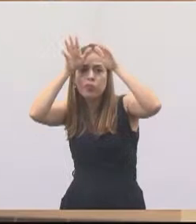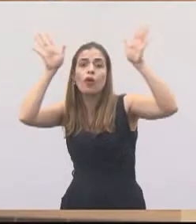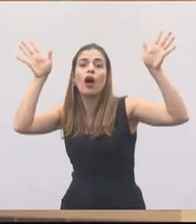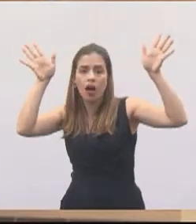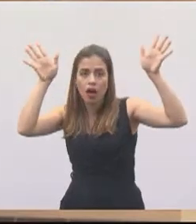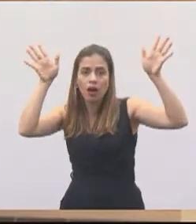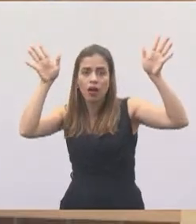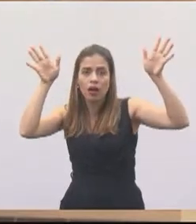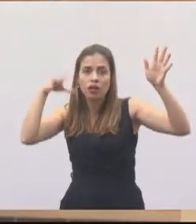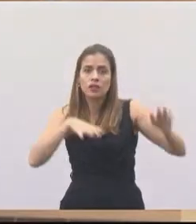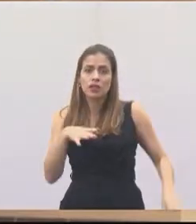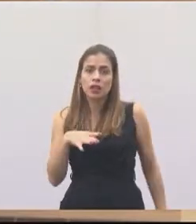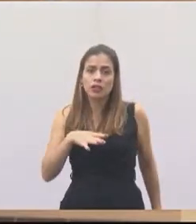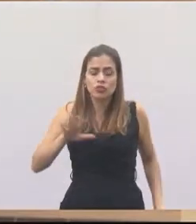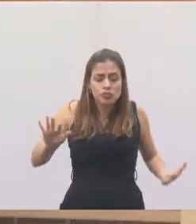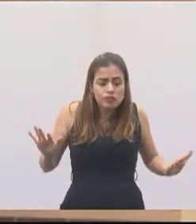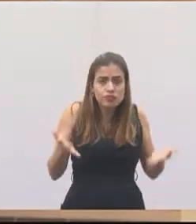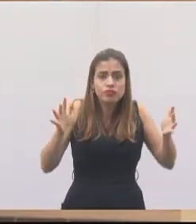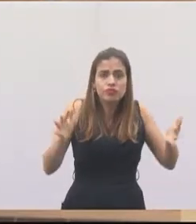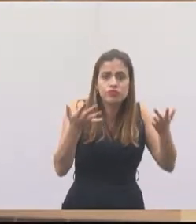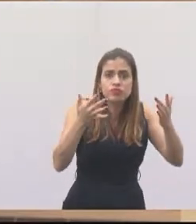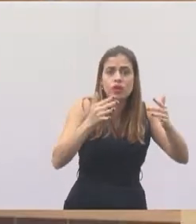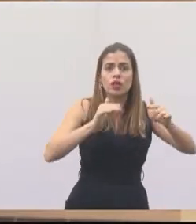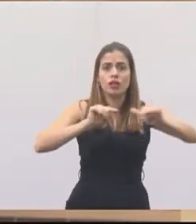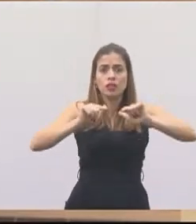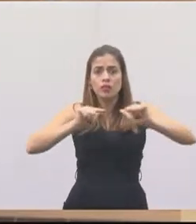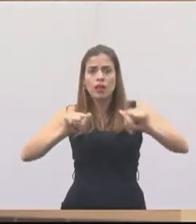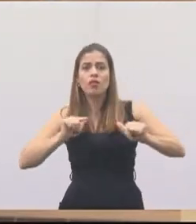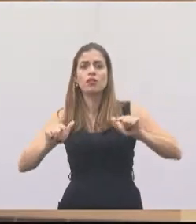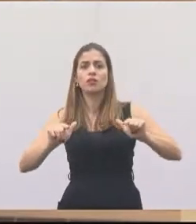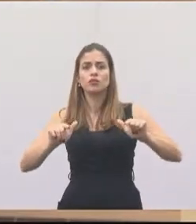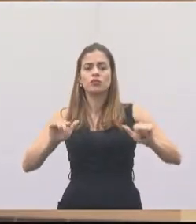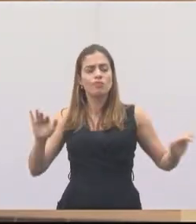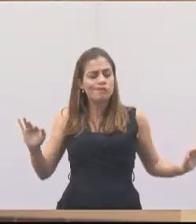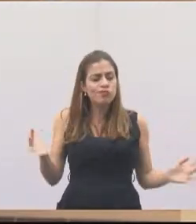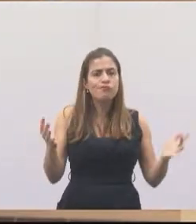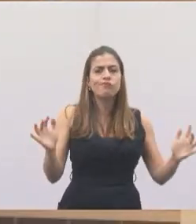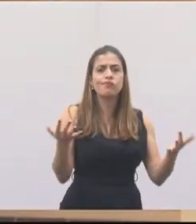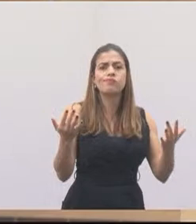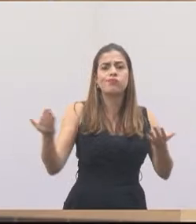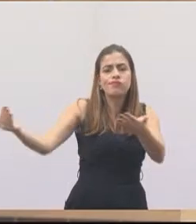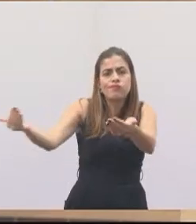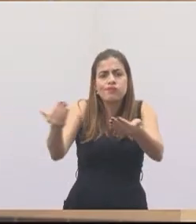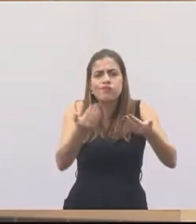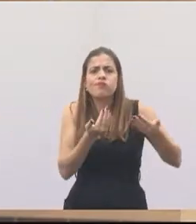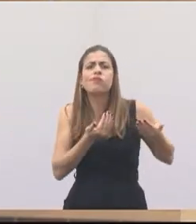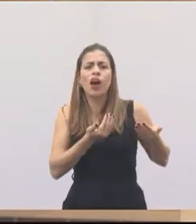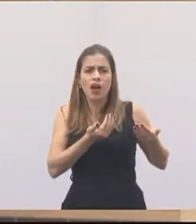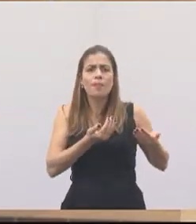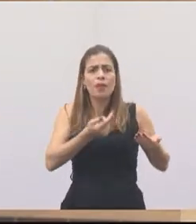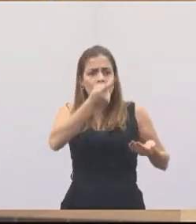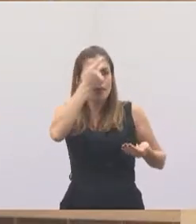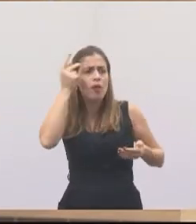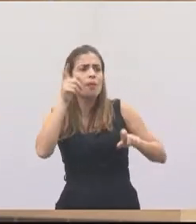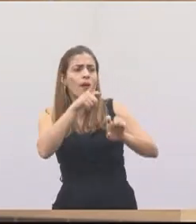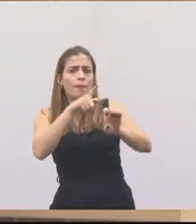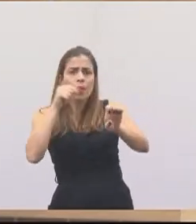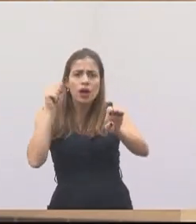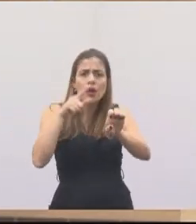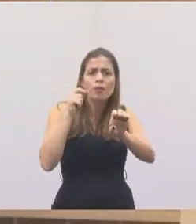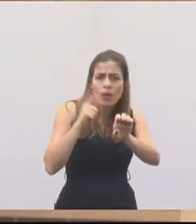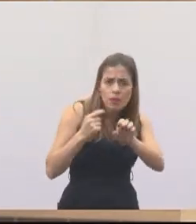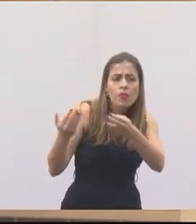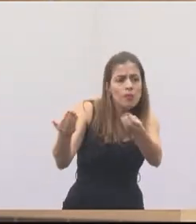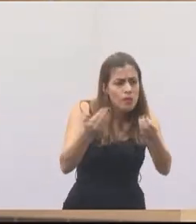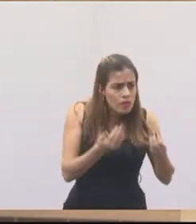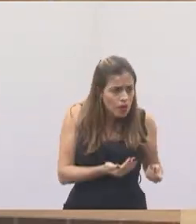onde a gente começa a estimular emprego, estimular que venha novos investidores aqui, porque não existe melhor programa social